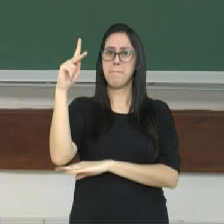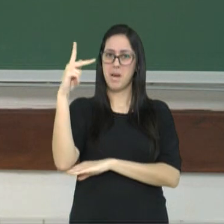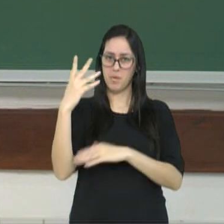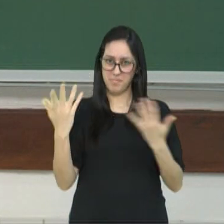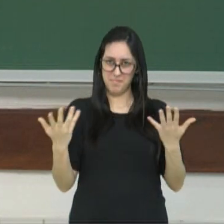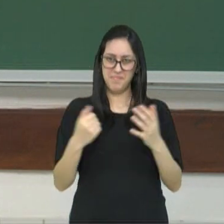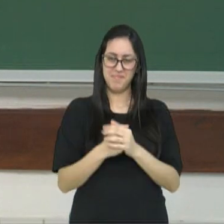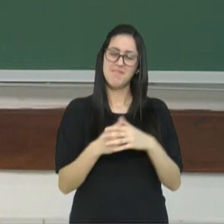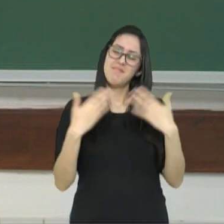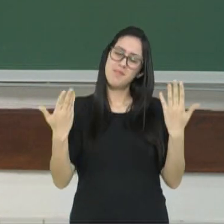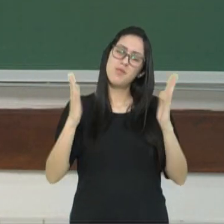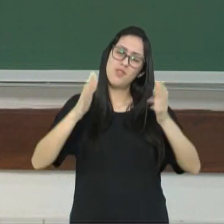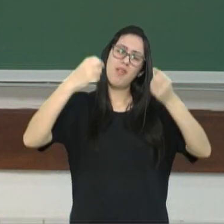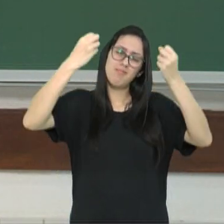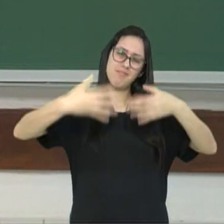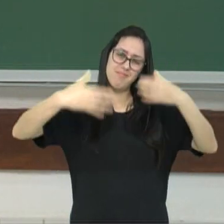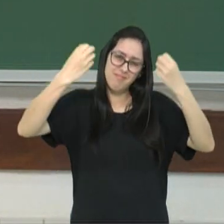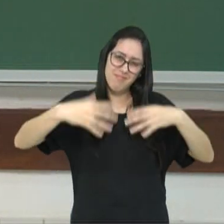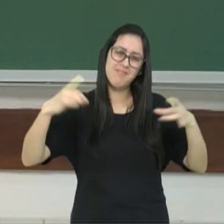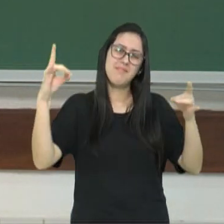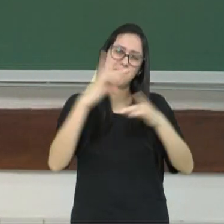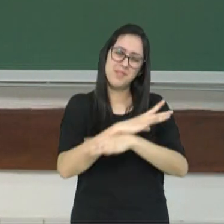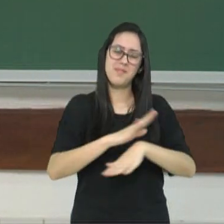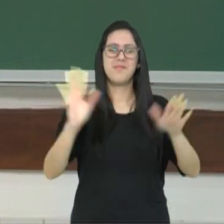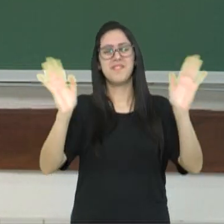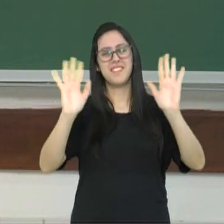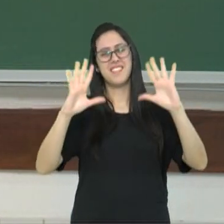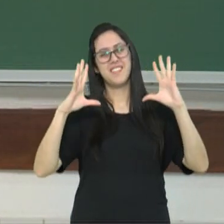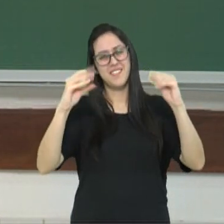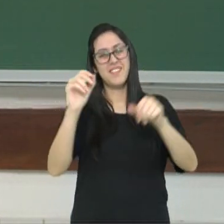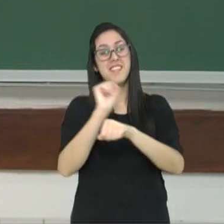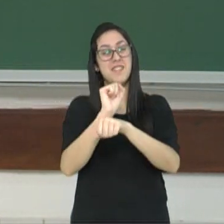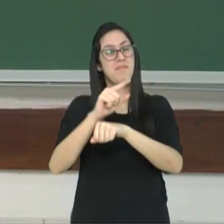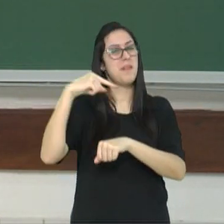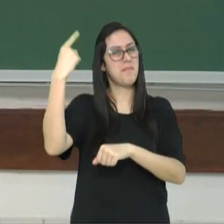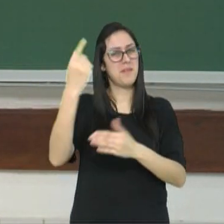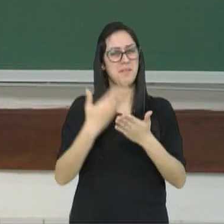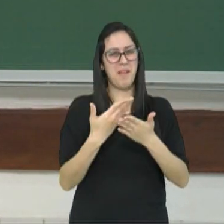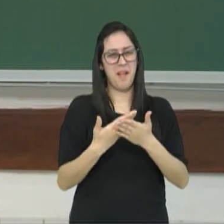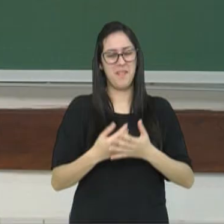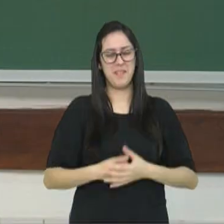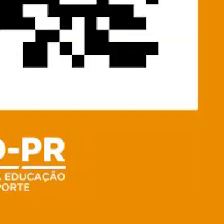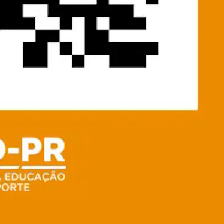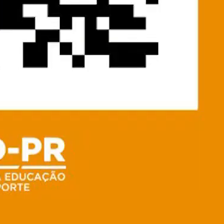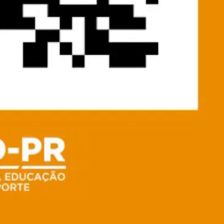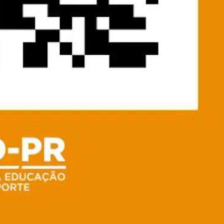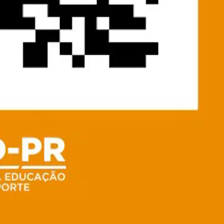Tendo isso visto, meus caros alunos, eu me despeço de vocês e aguardo vocês para a nossa próxima aula.